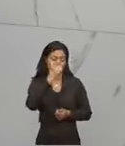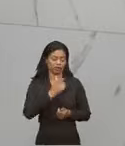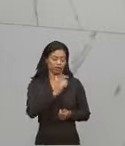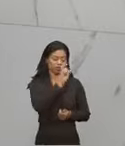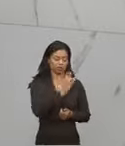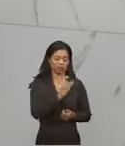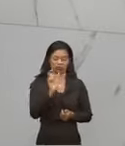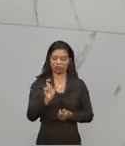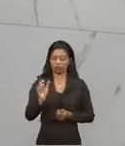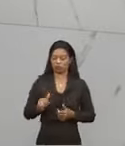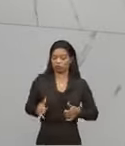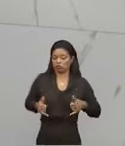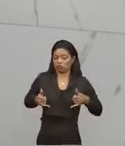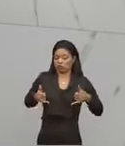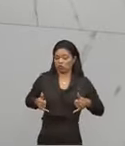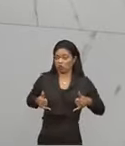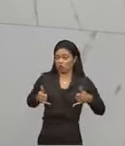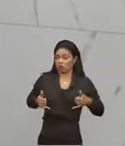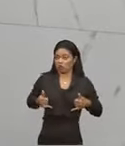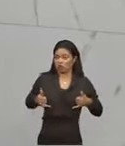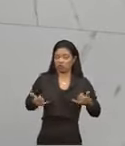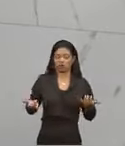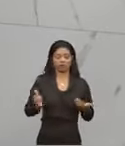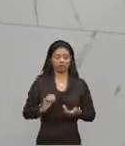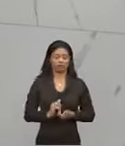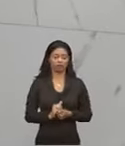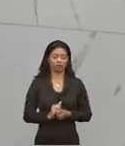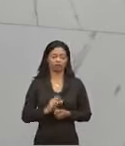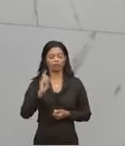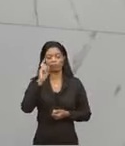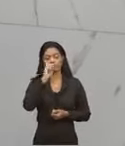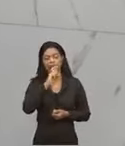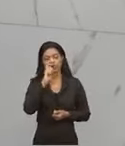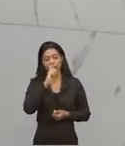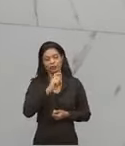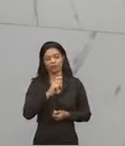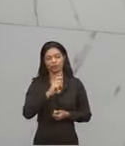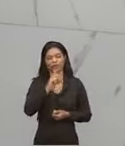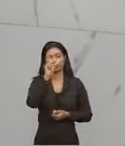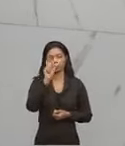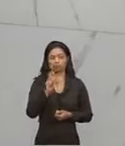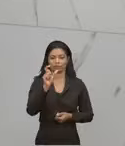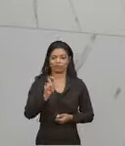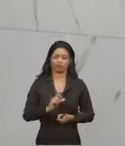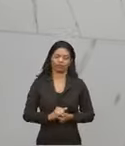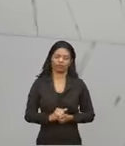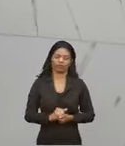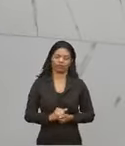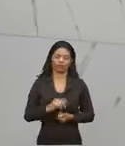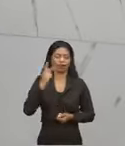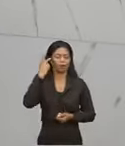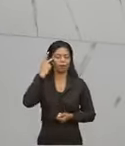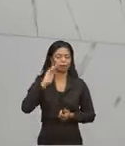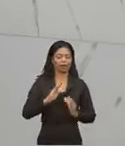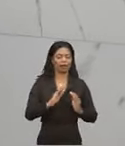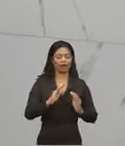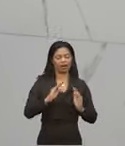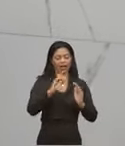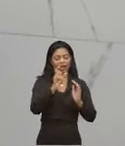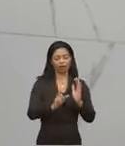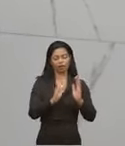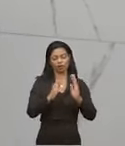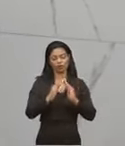com o interesse de ludibriar as pessoas e de mentir para o morador de que aquela